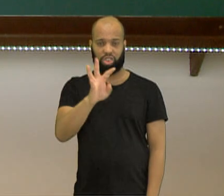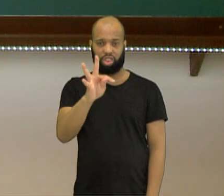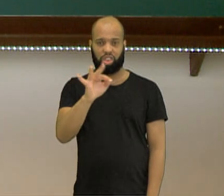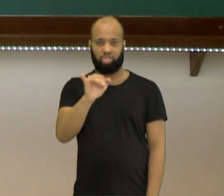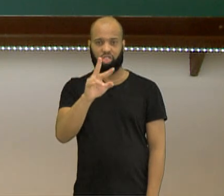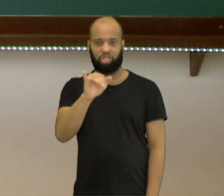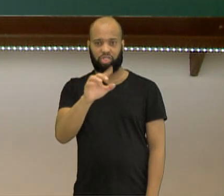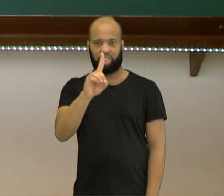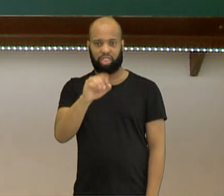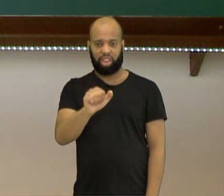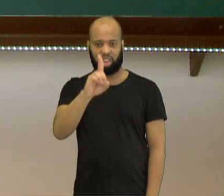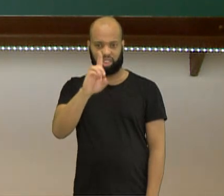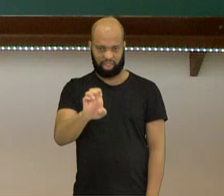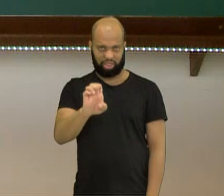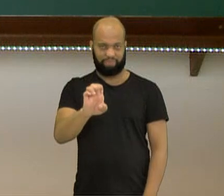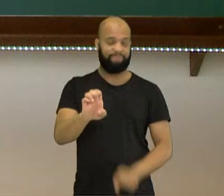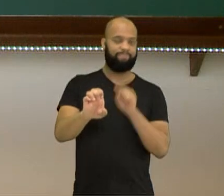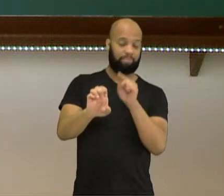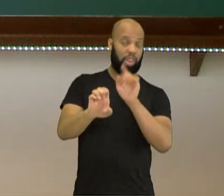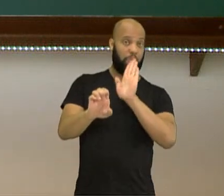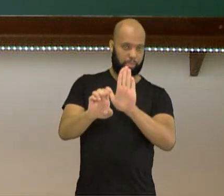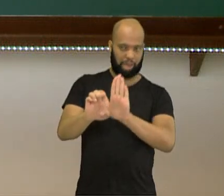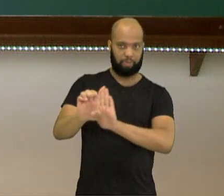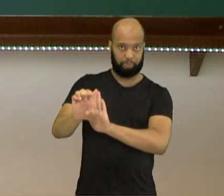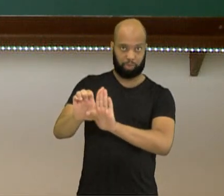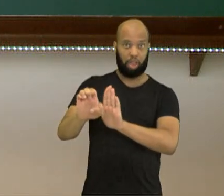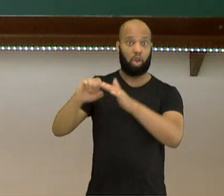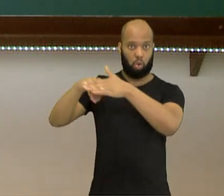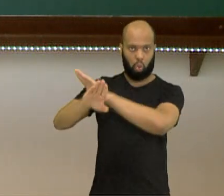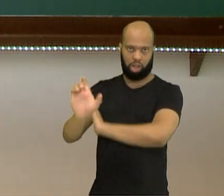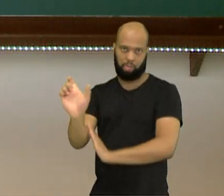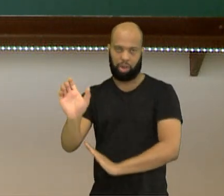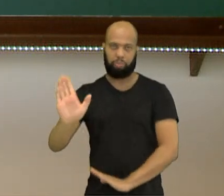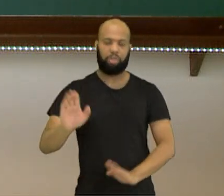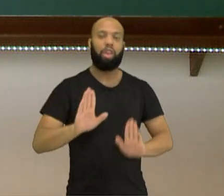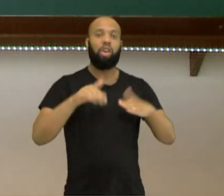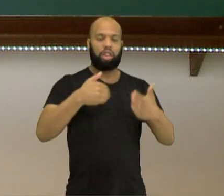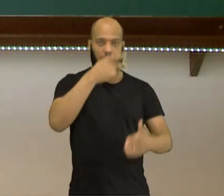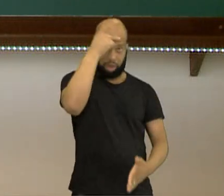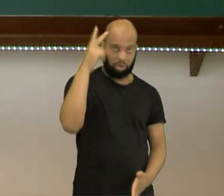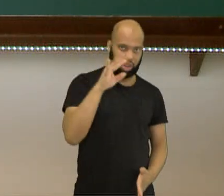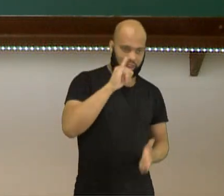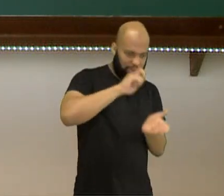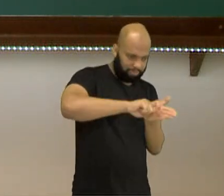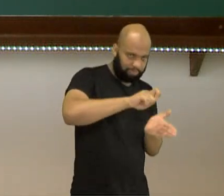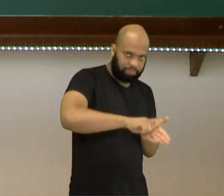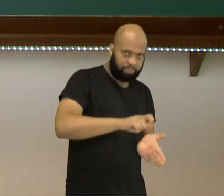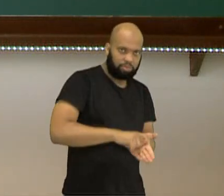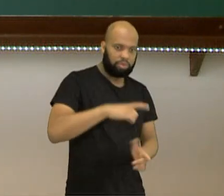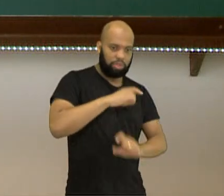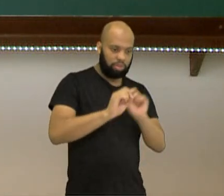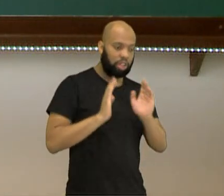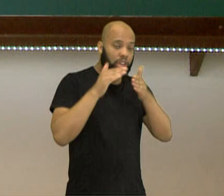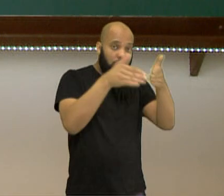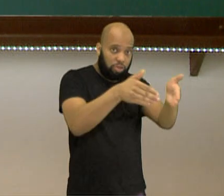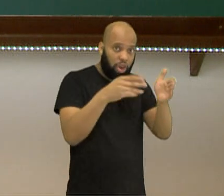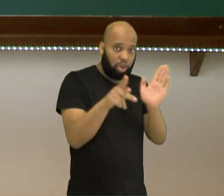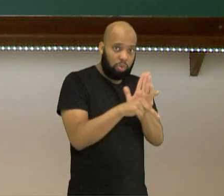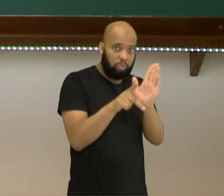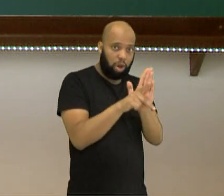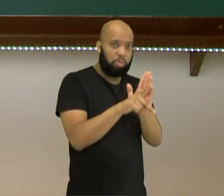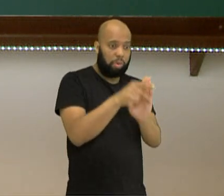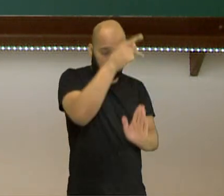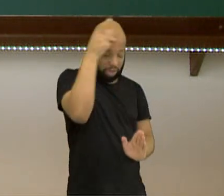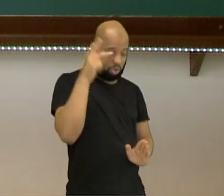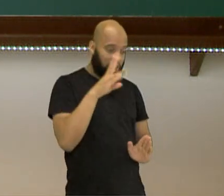público. Como que eu vou escrever? Como que eu vou me aproximar desse público? E ele parte do princípio dessa palavra da